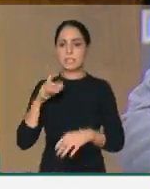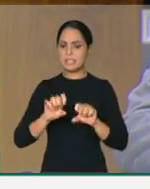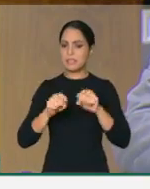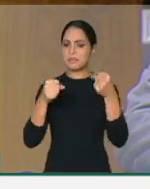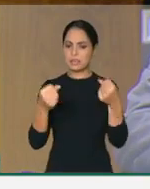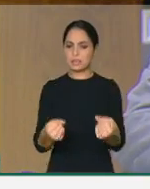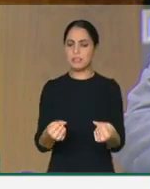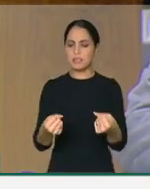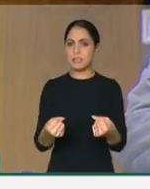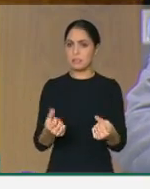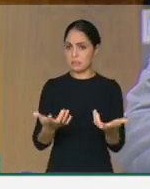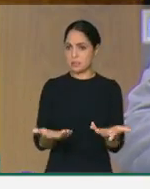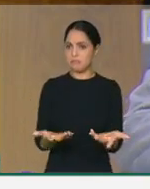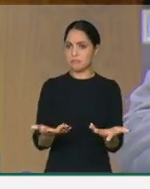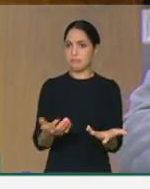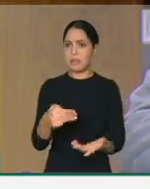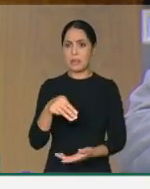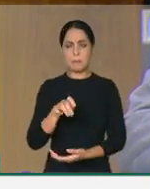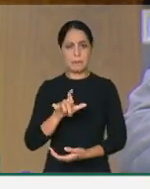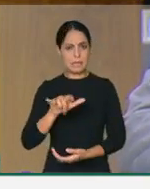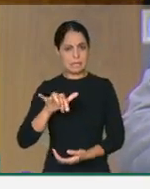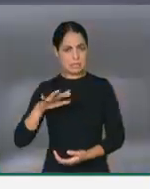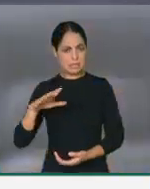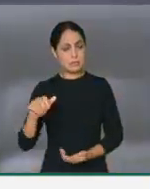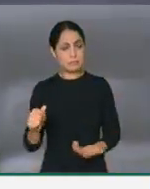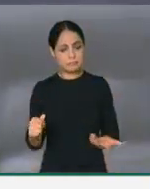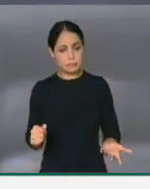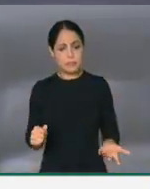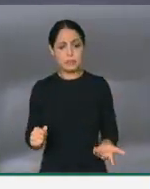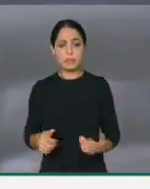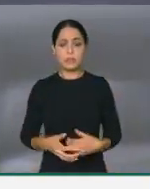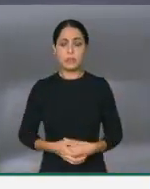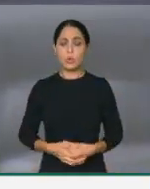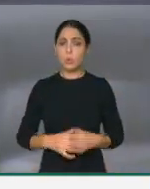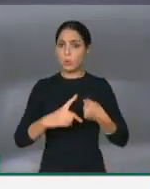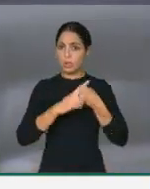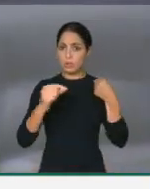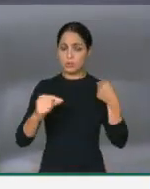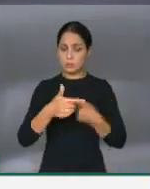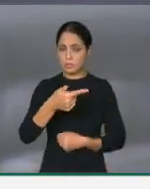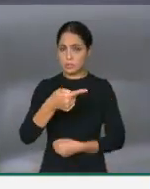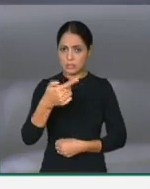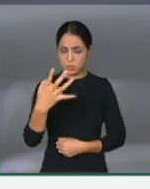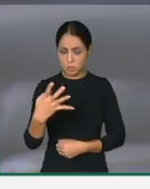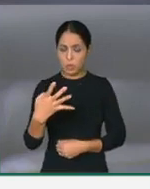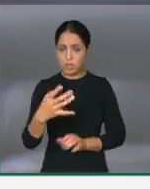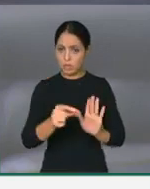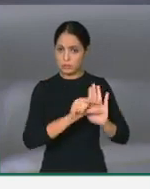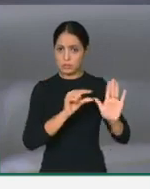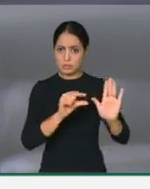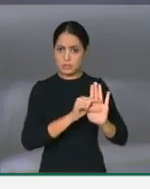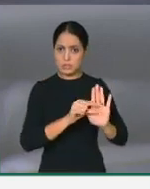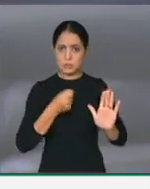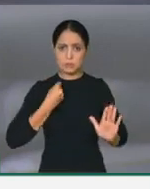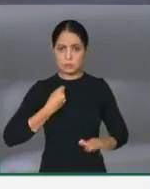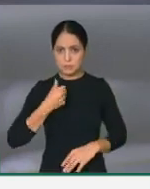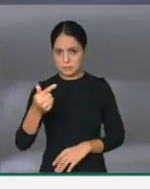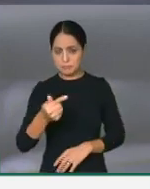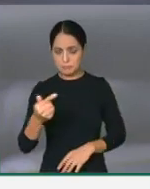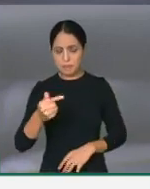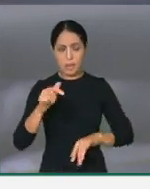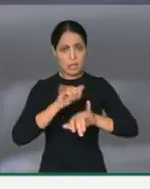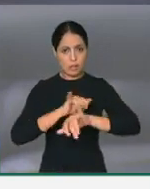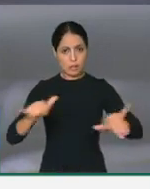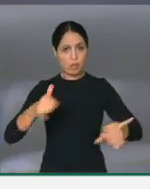milícia. O artigo 74, inciso 7º, para dizer ao deputado